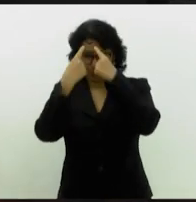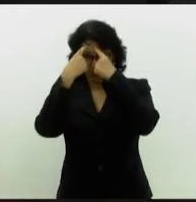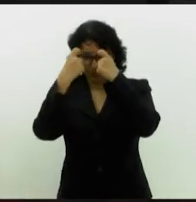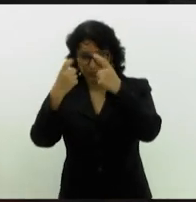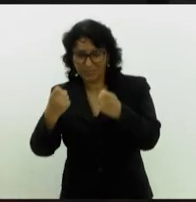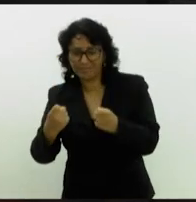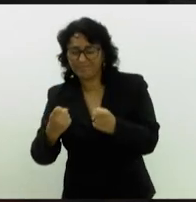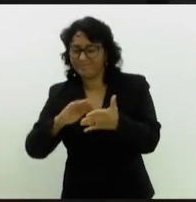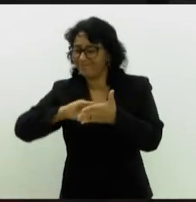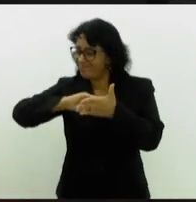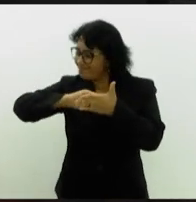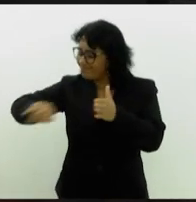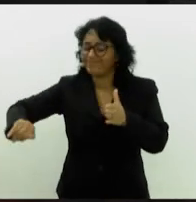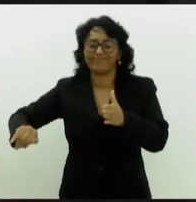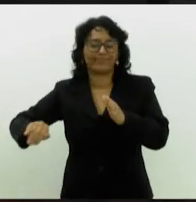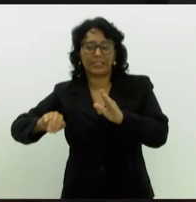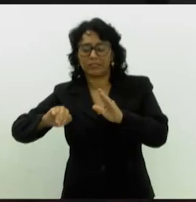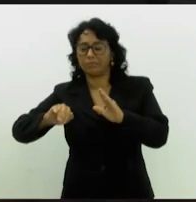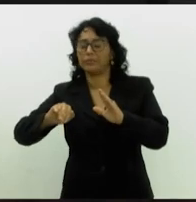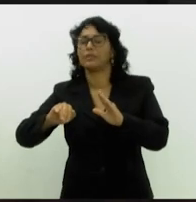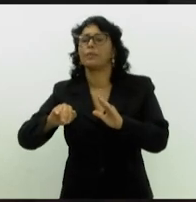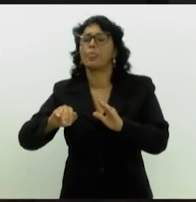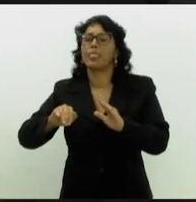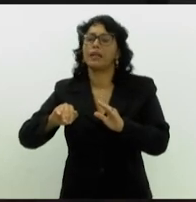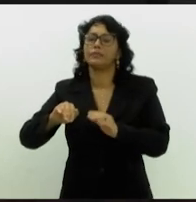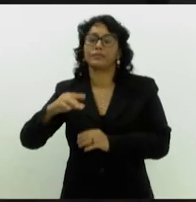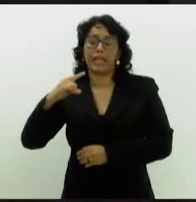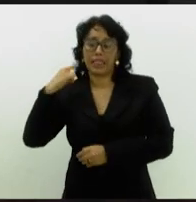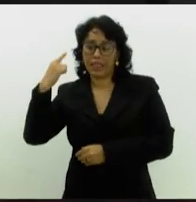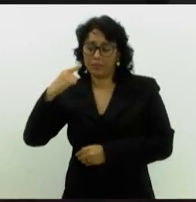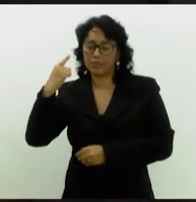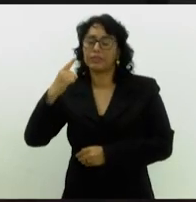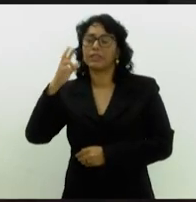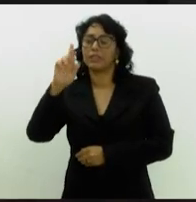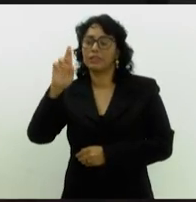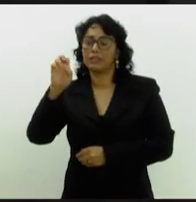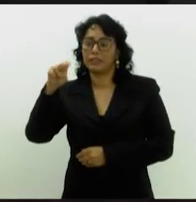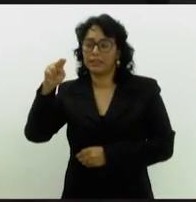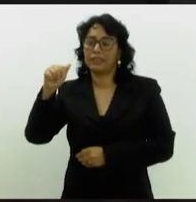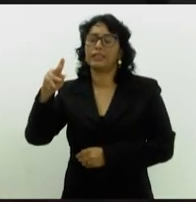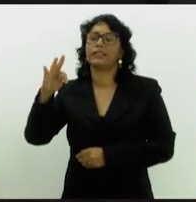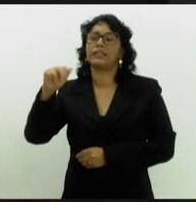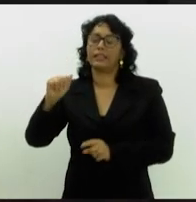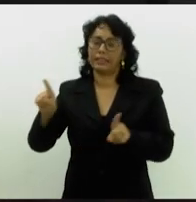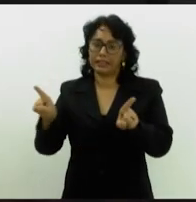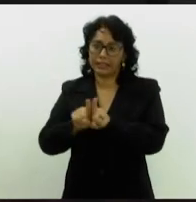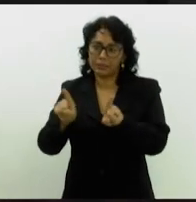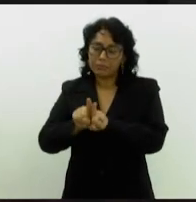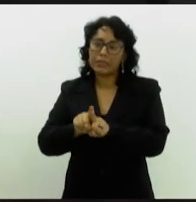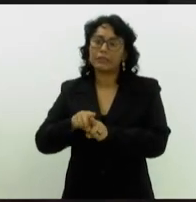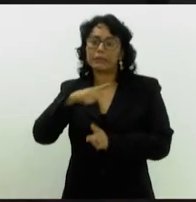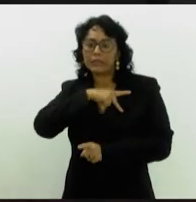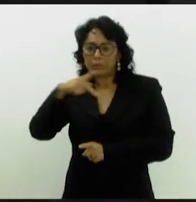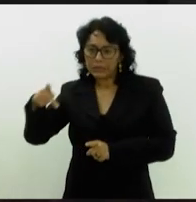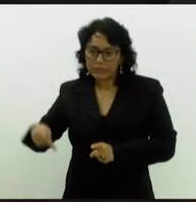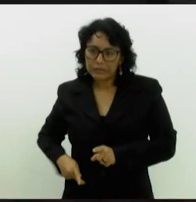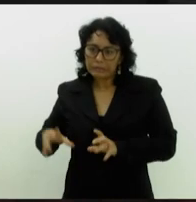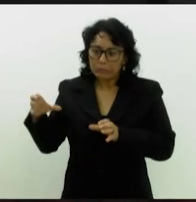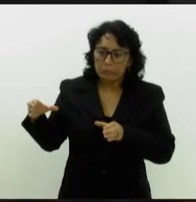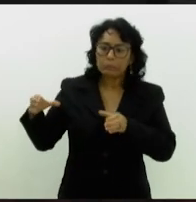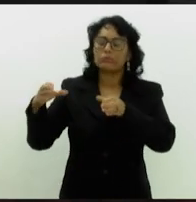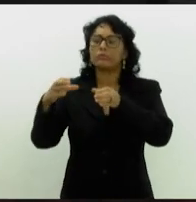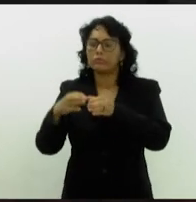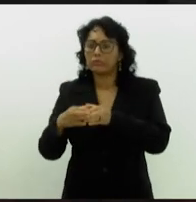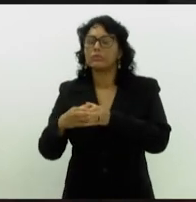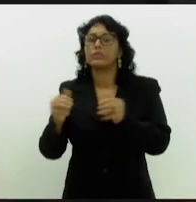nossa Comissão vai estar toda presente a deputada Renata que é presidente da nossa comissão mostrando que a gente tá unido inclusive com o